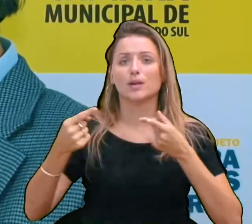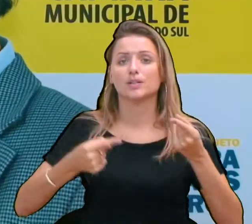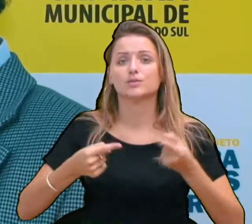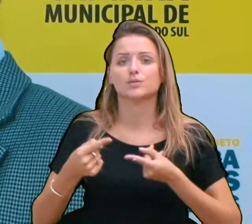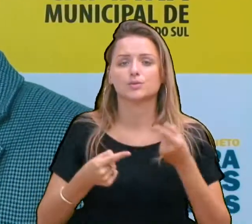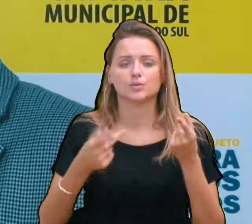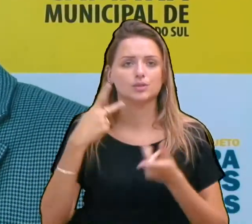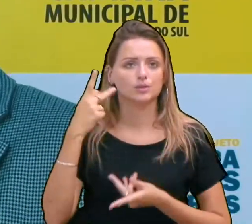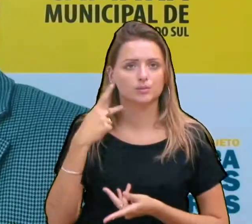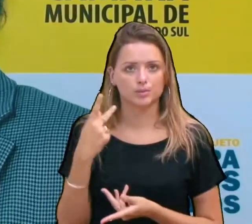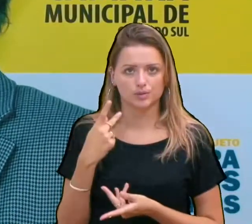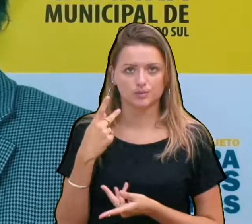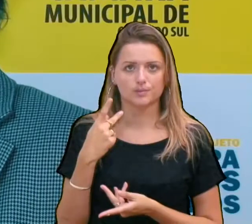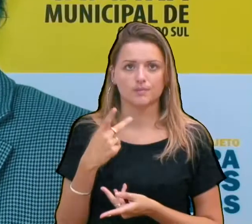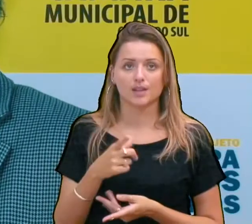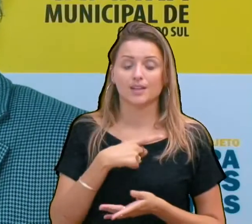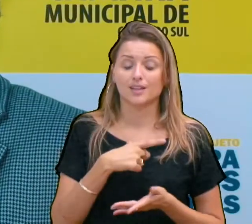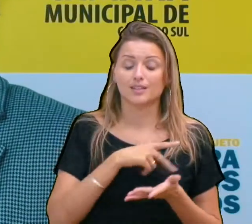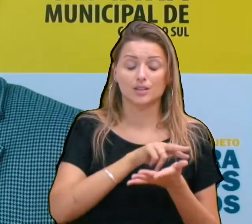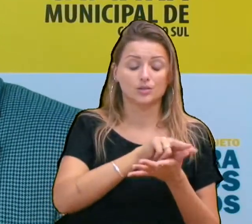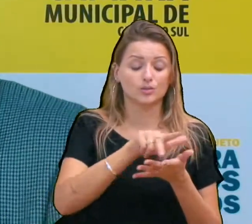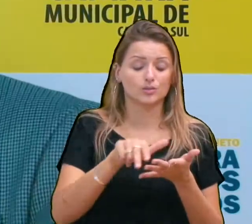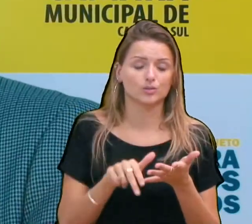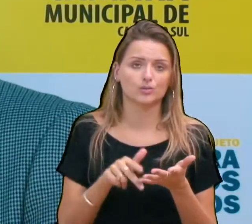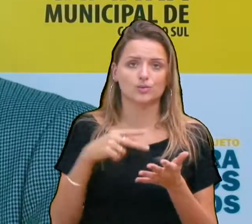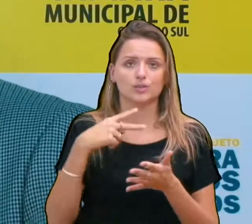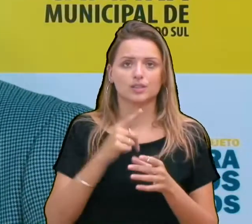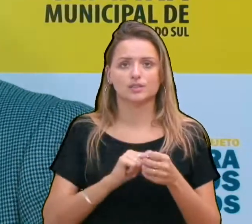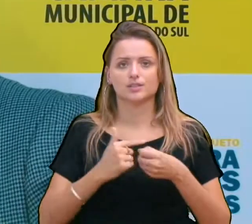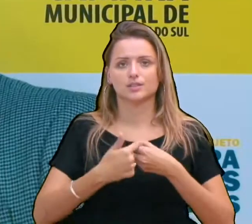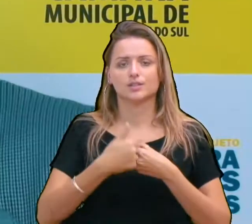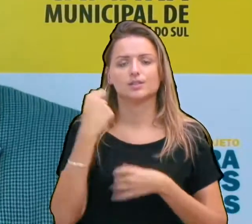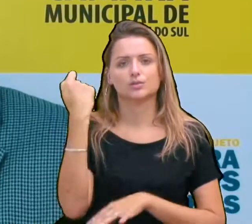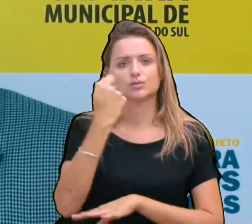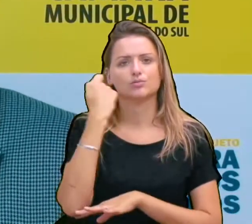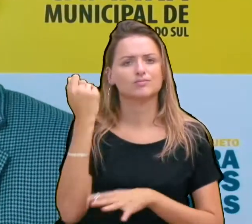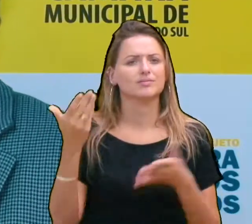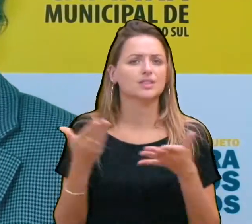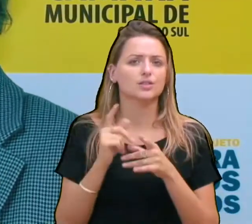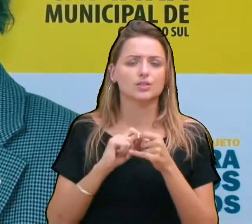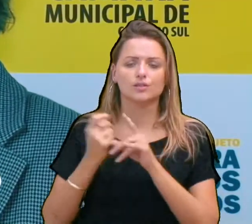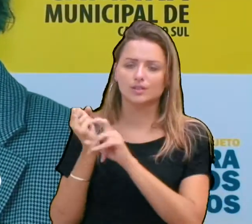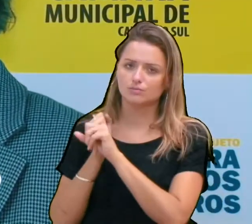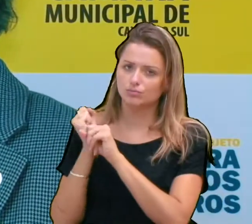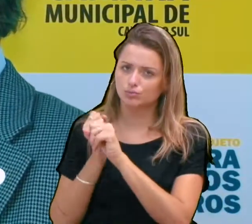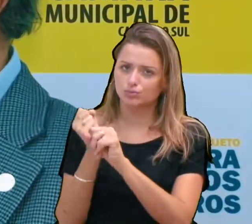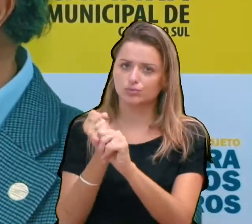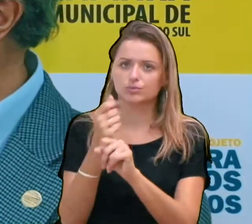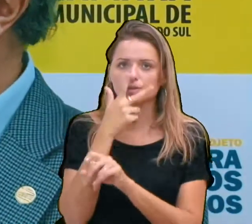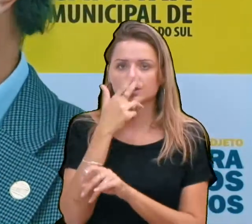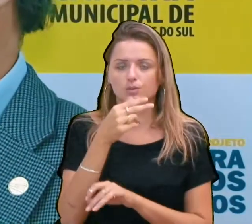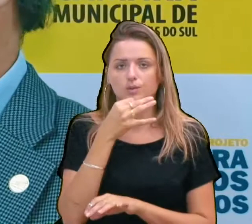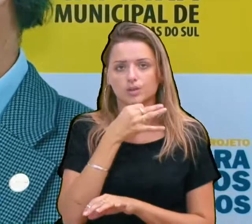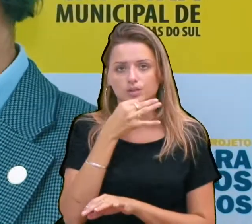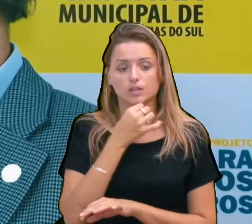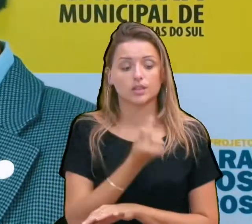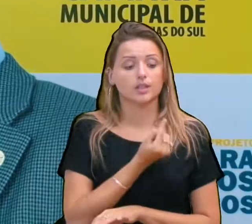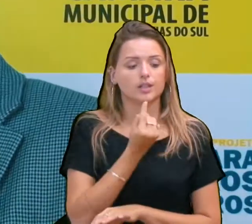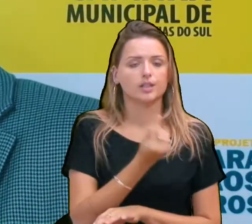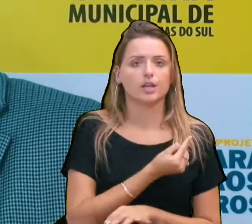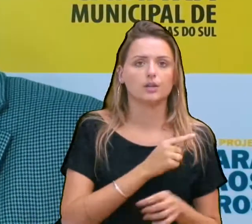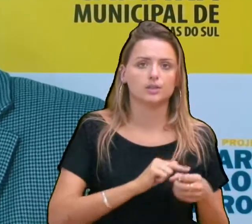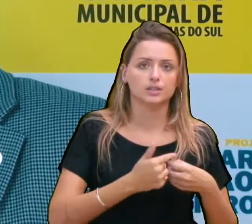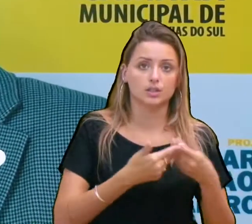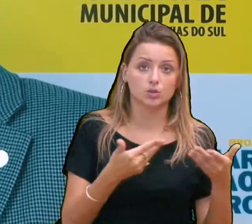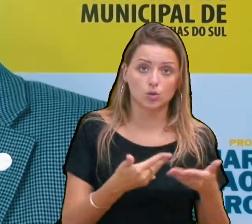temos dezenas de cidades no Rio Grande do Sul que fazem isto há vários anos, como Caxias do Sul. E a única cidade hoje